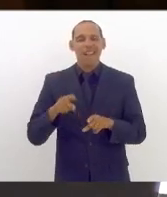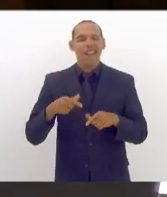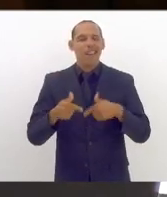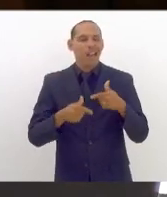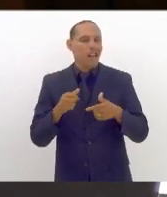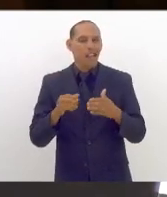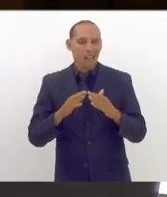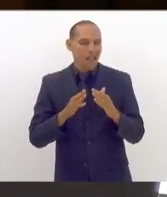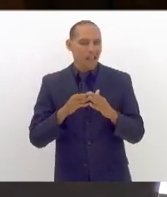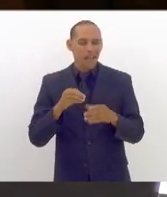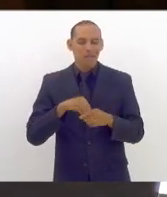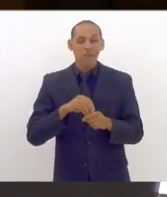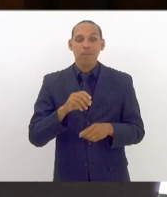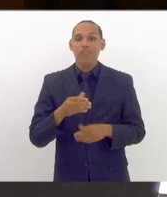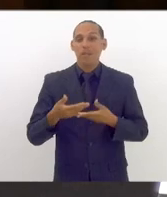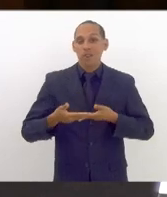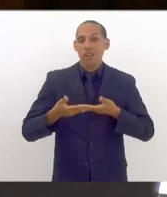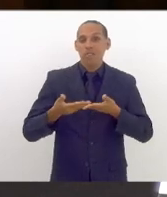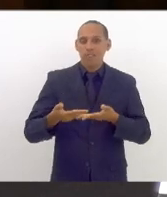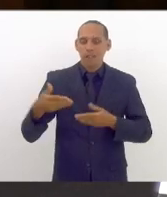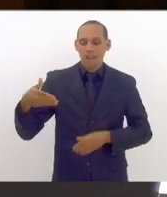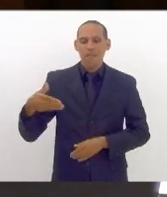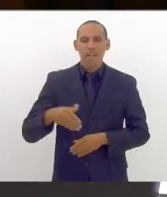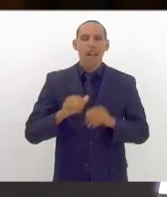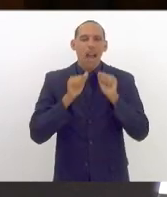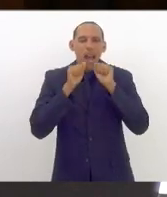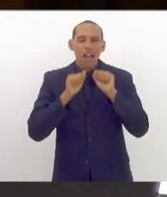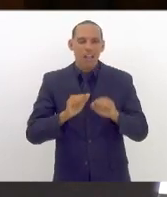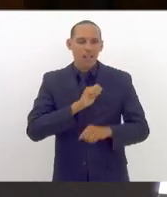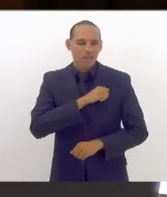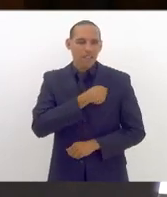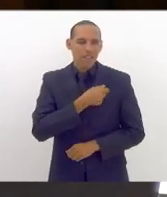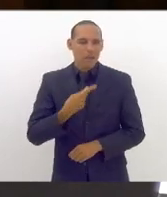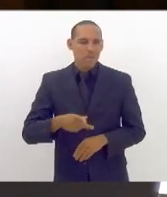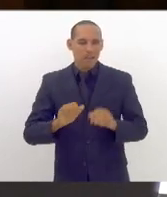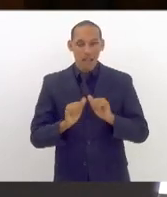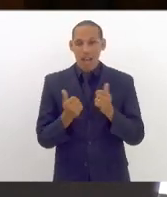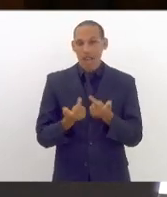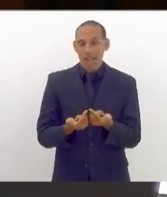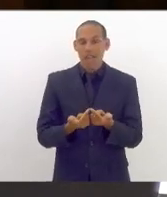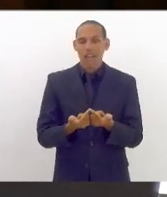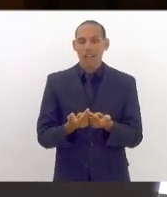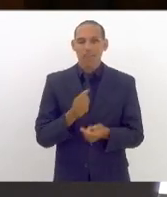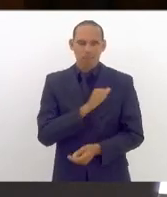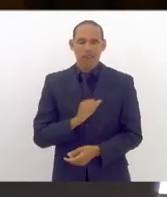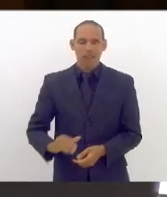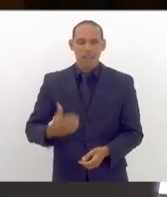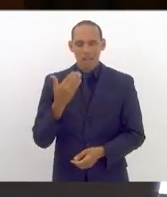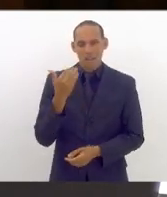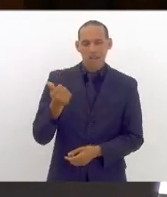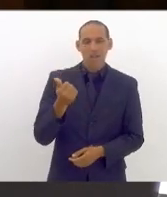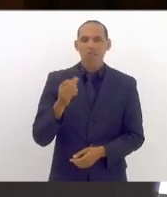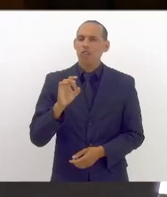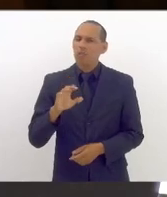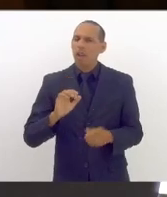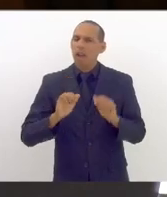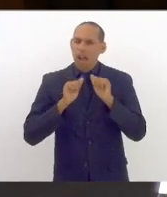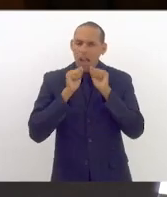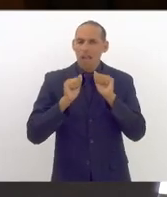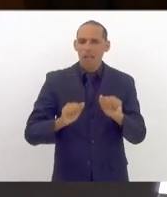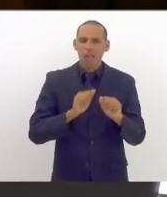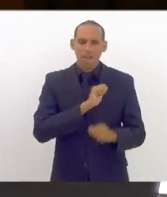Me convida quer dizer para vir aqui para Assessoria fiscal da alerj fiscal na verdade é pensar